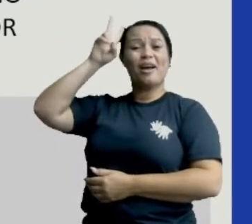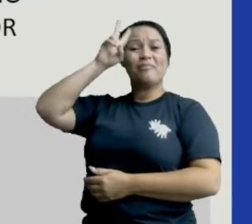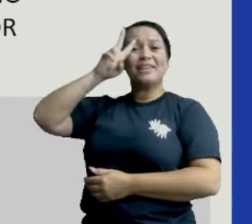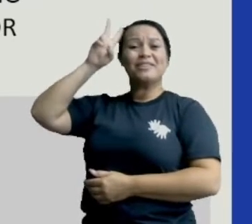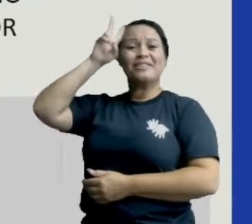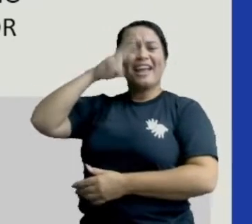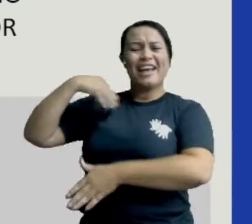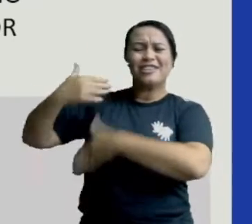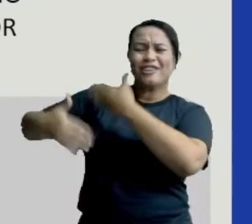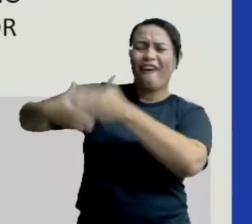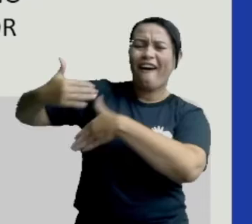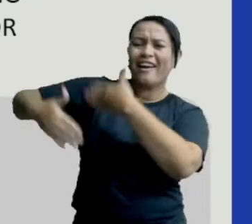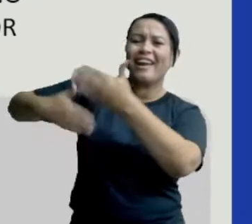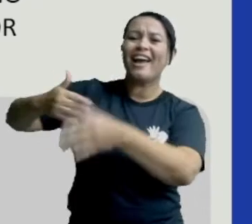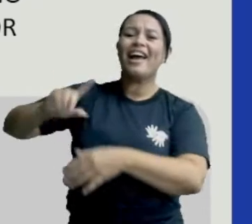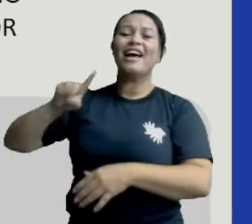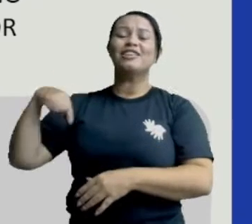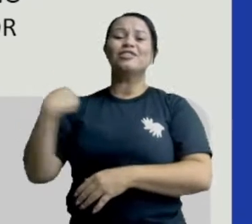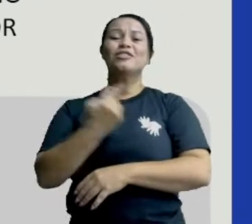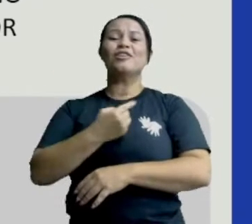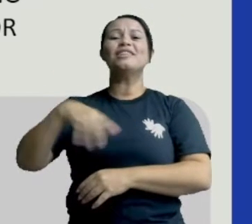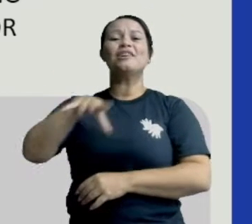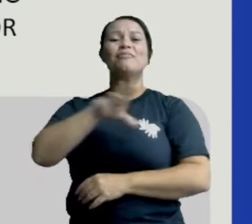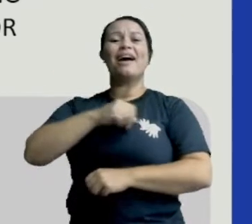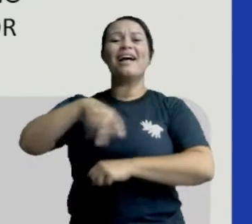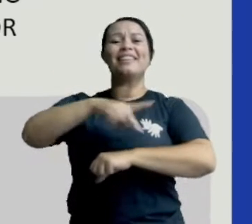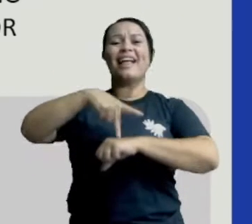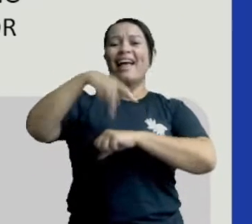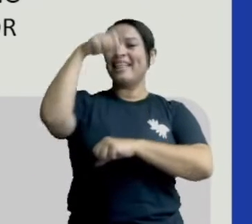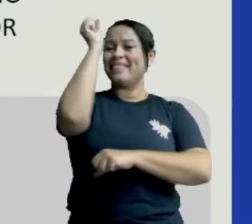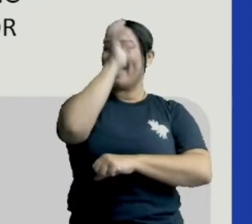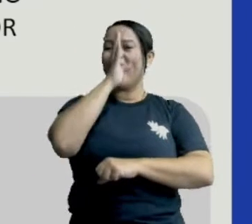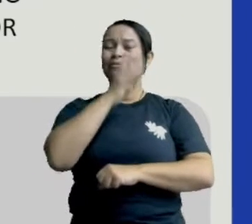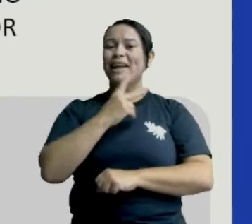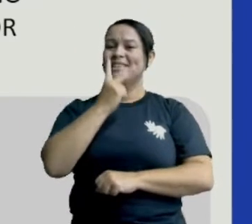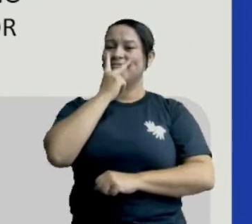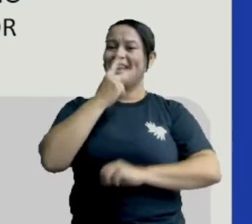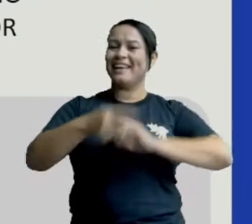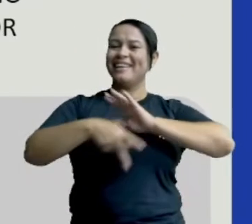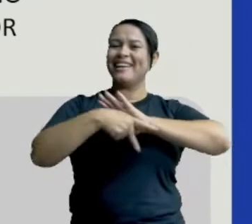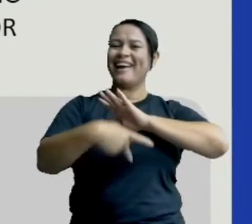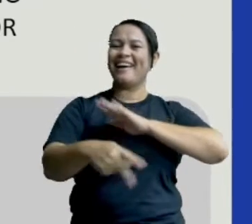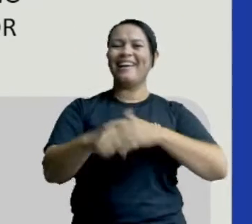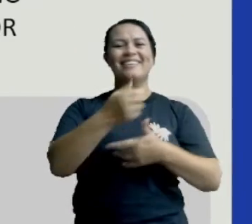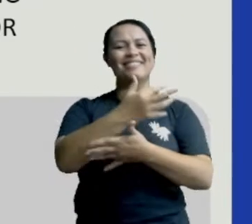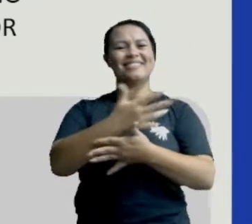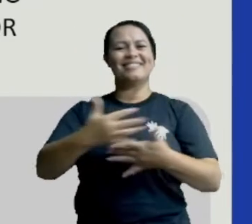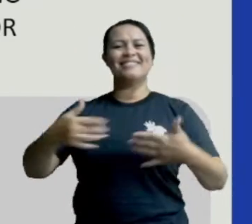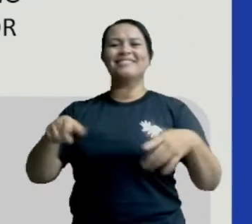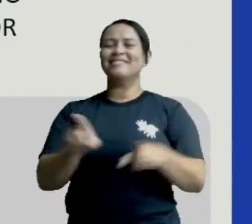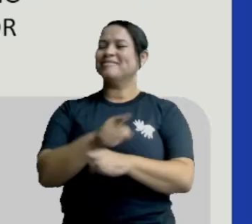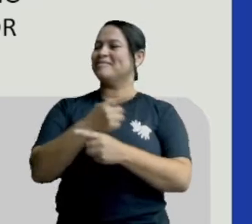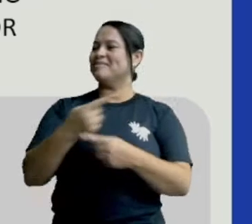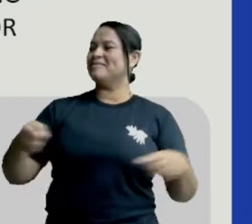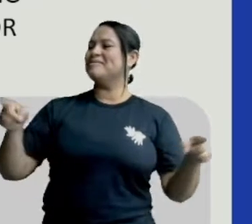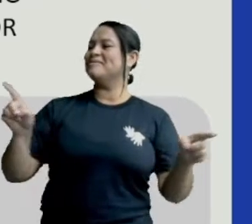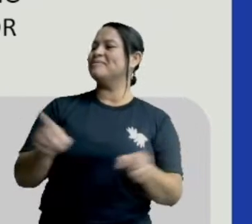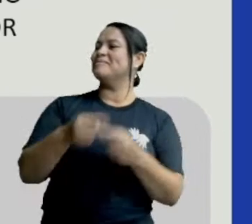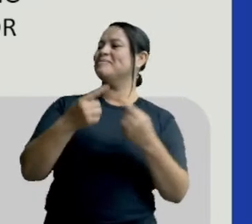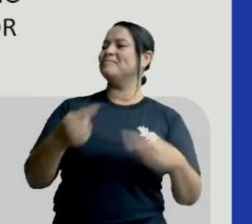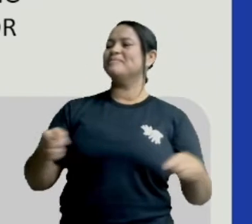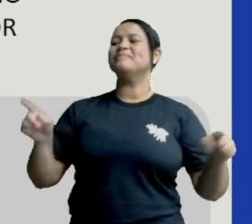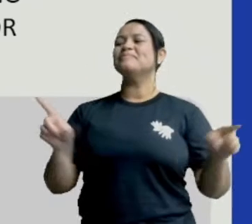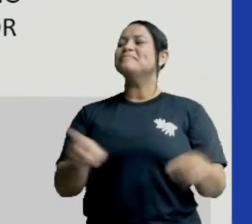escrevendo o capítulo da história de nossa amada terra brasileira.